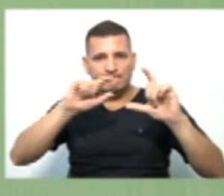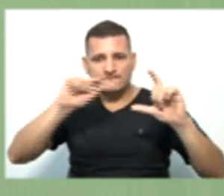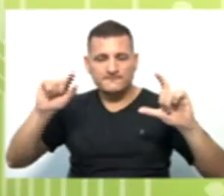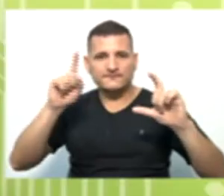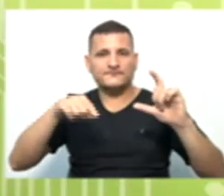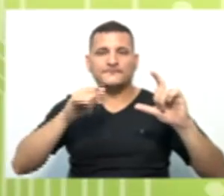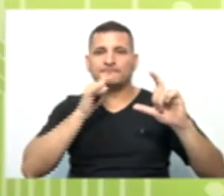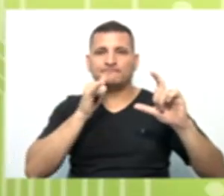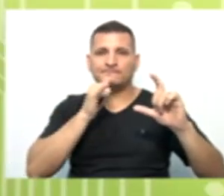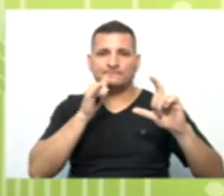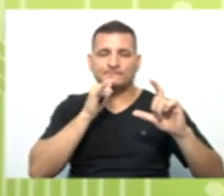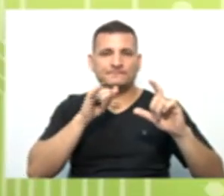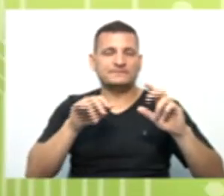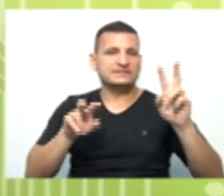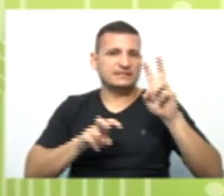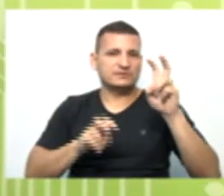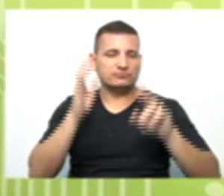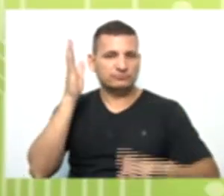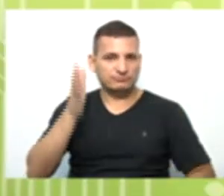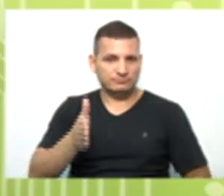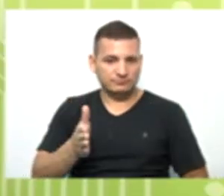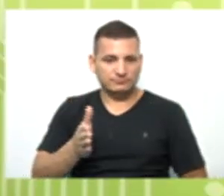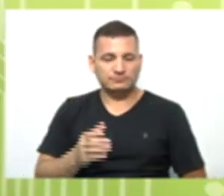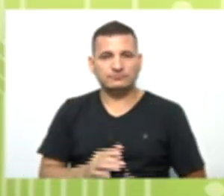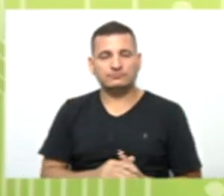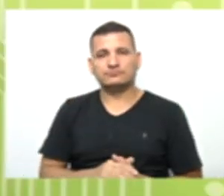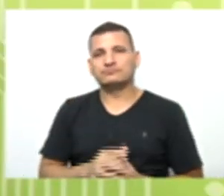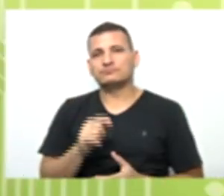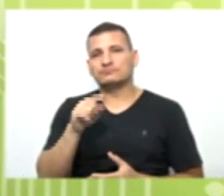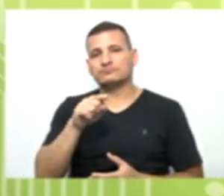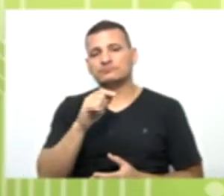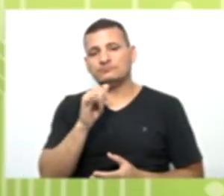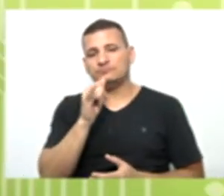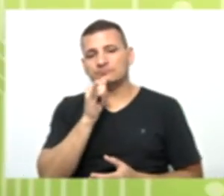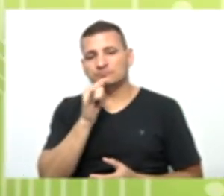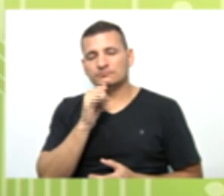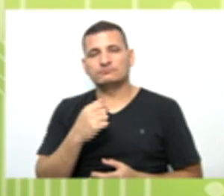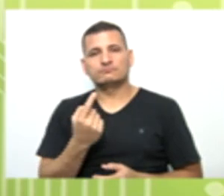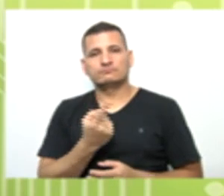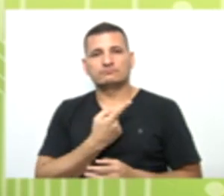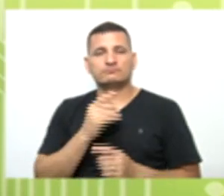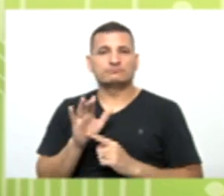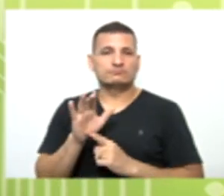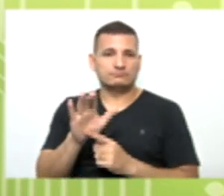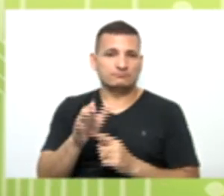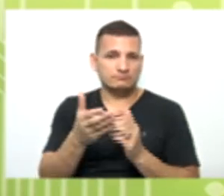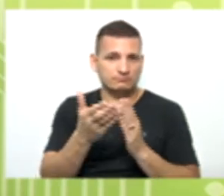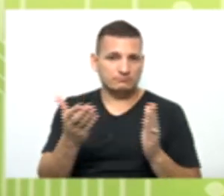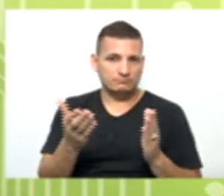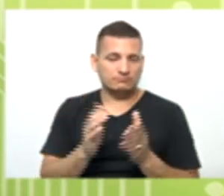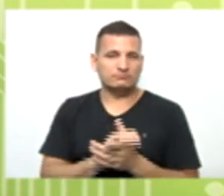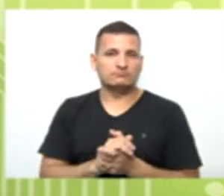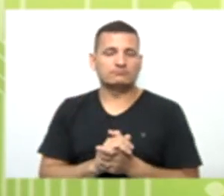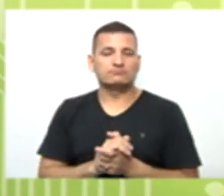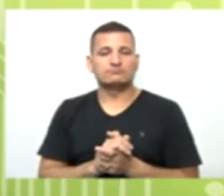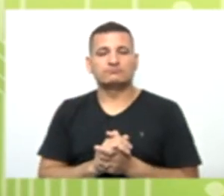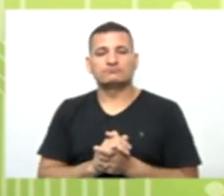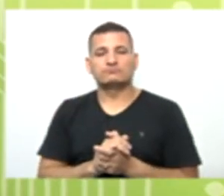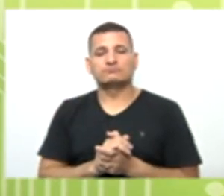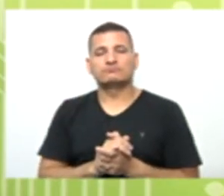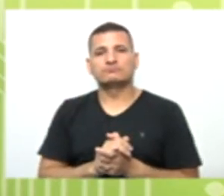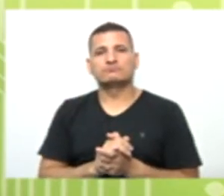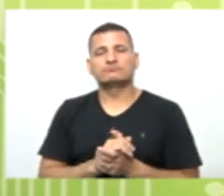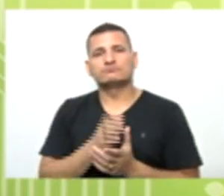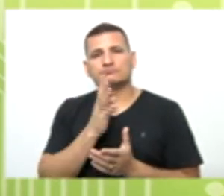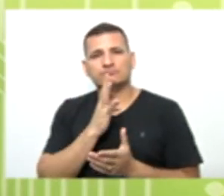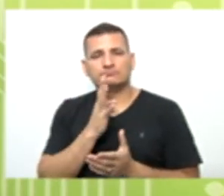de citação direta e nesse exemplo nós mostramos para você a definição de